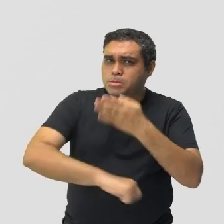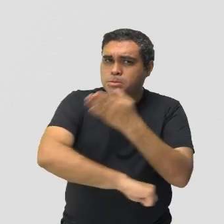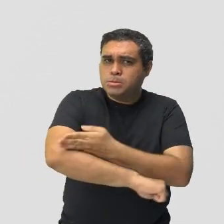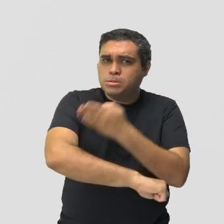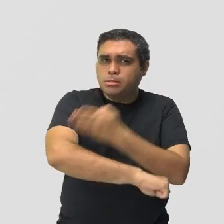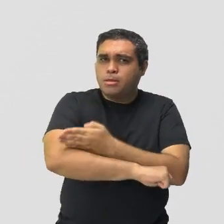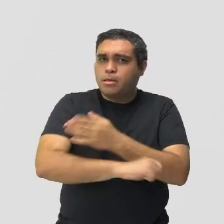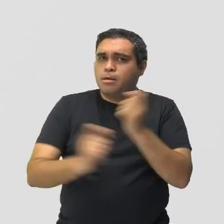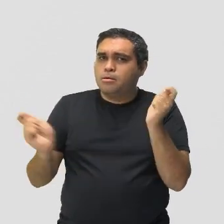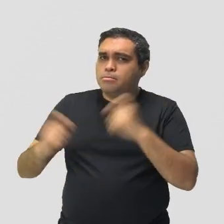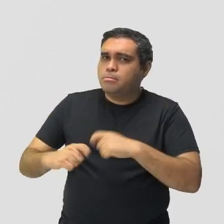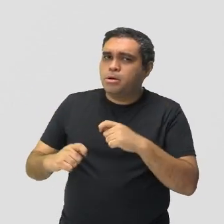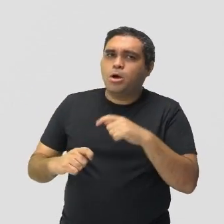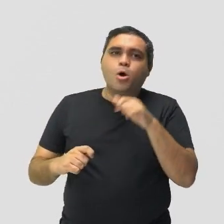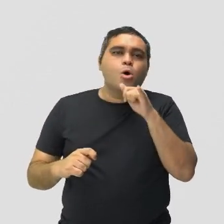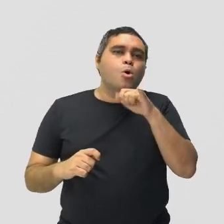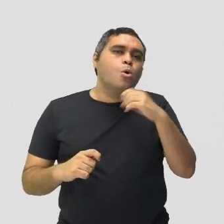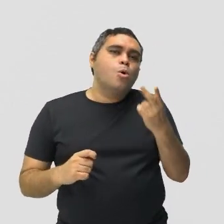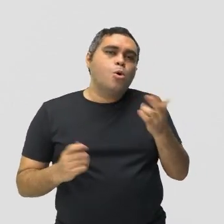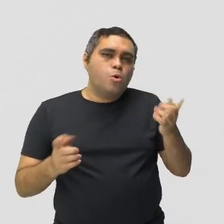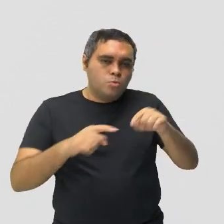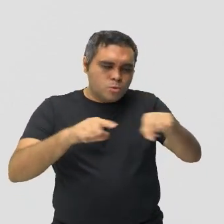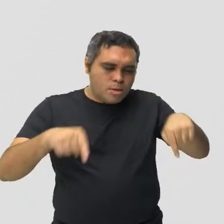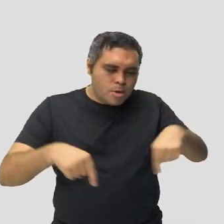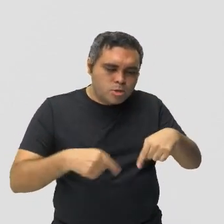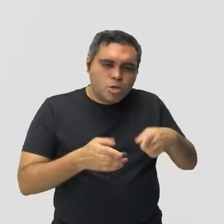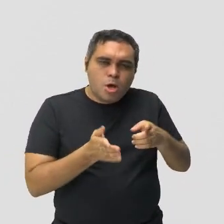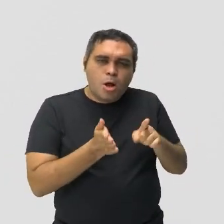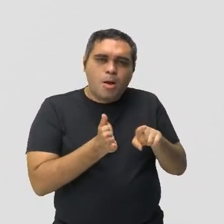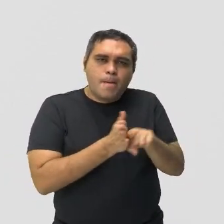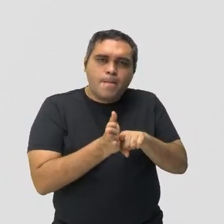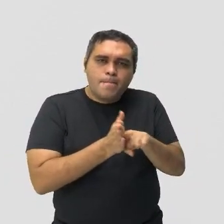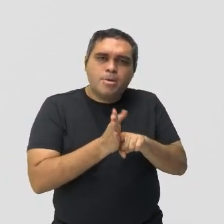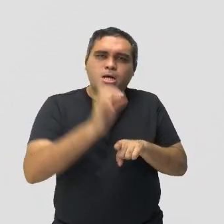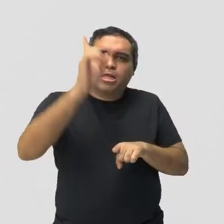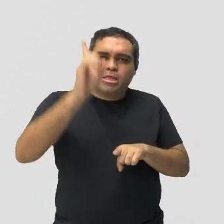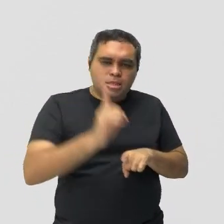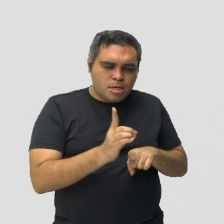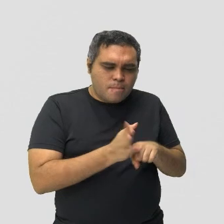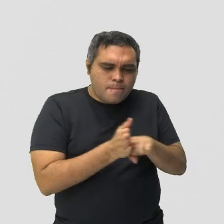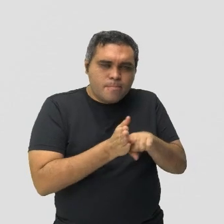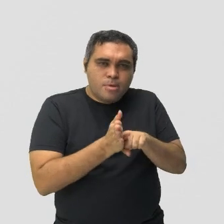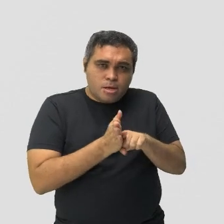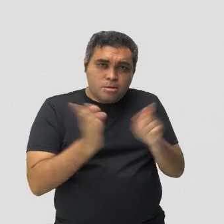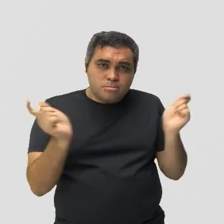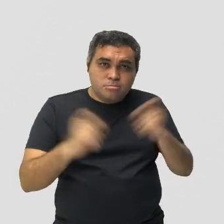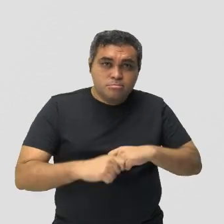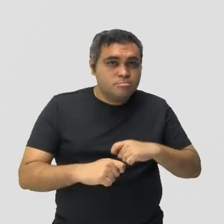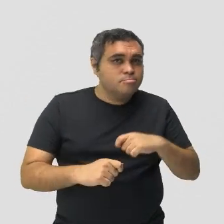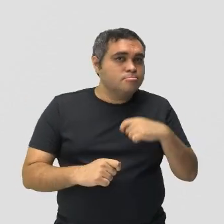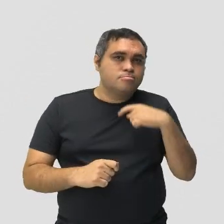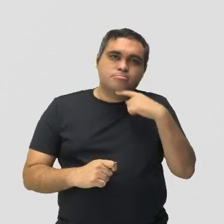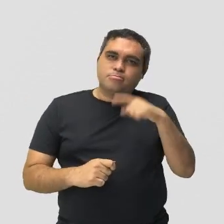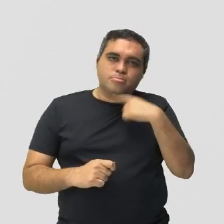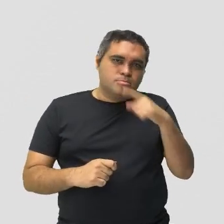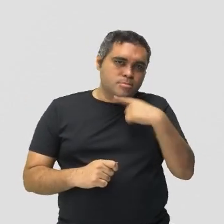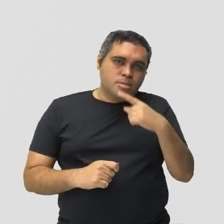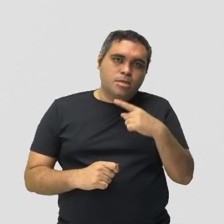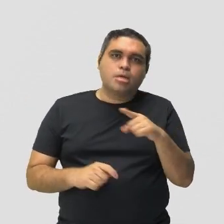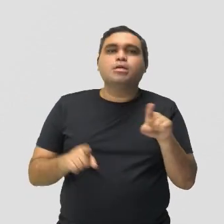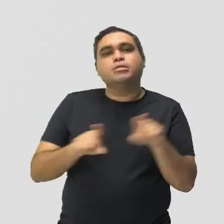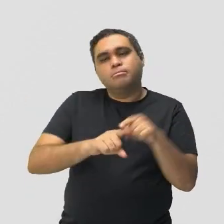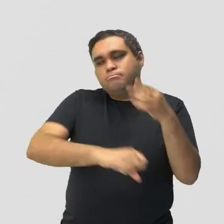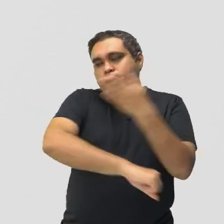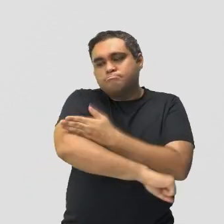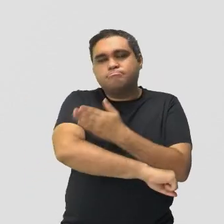laboratório, usando uma técnica, não é? Não pode, então não tinha como, realmente, na Idade Média, ter